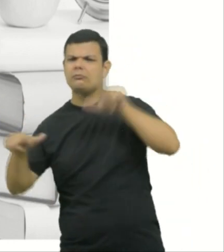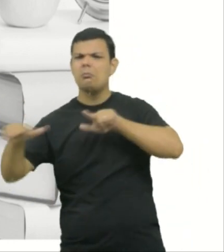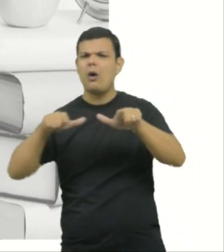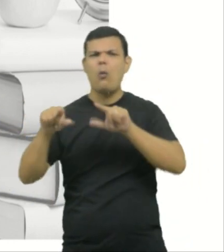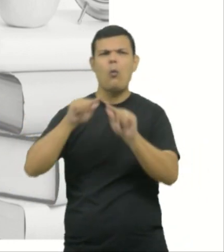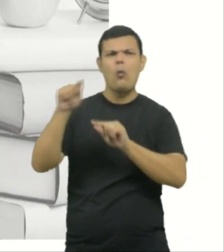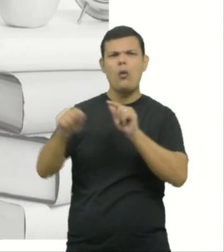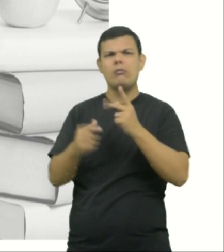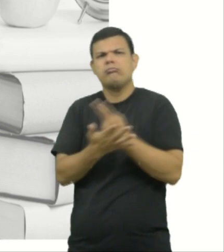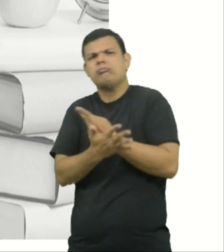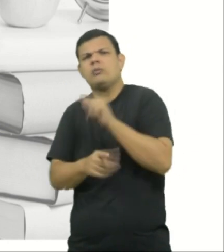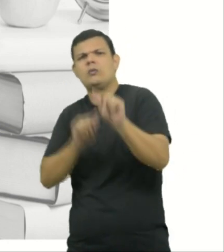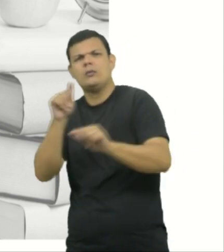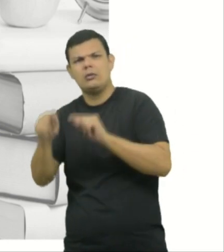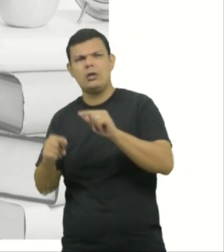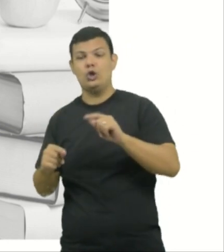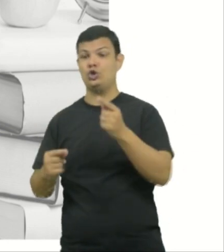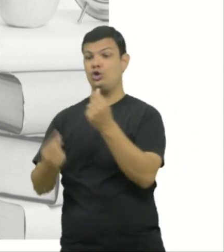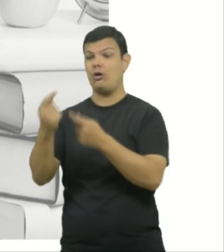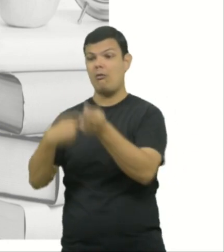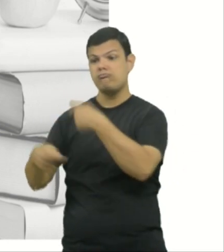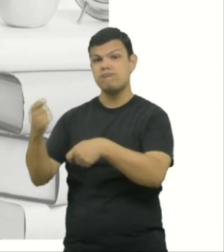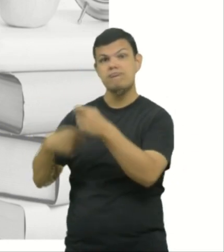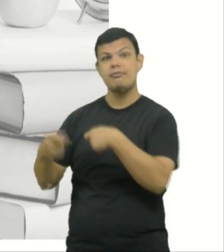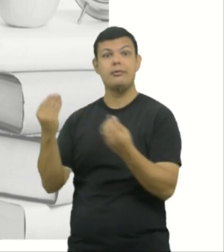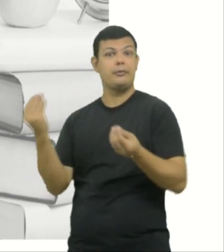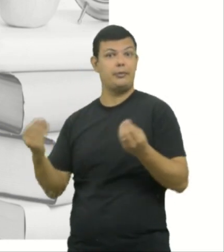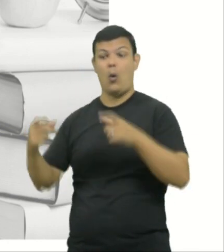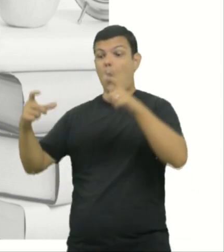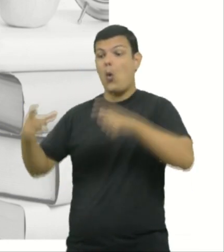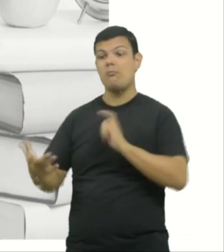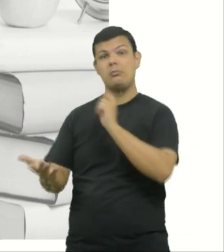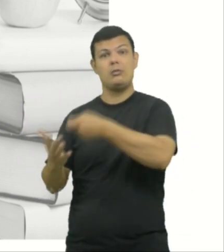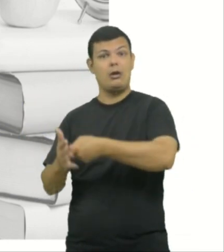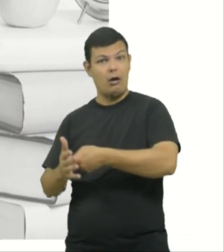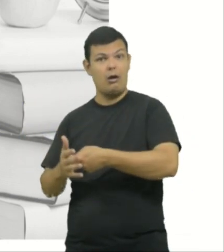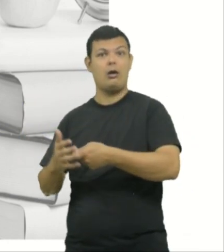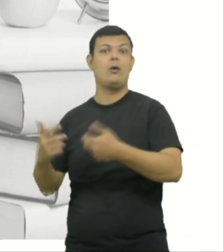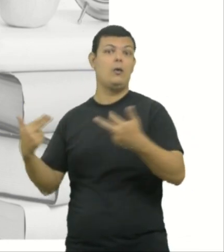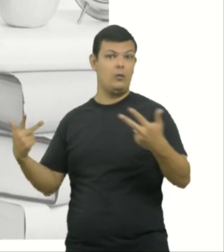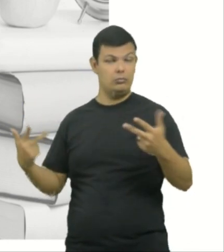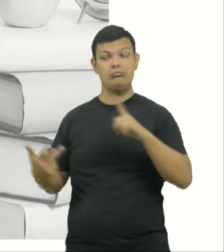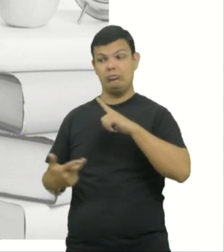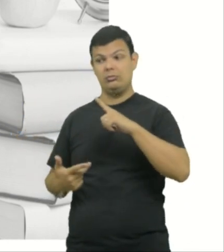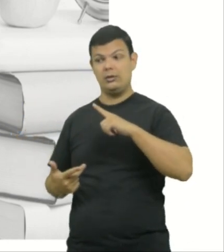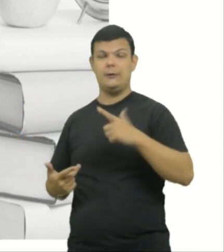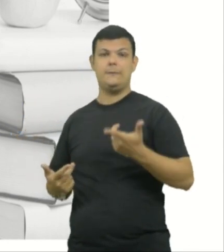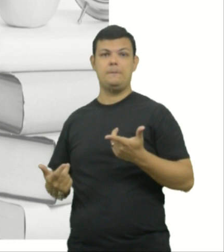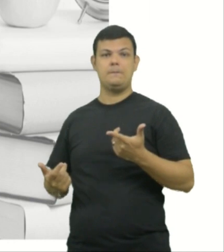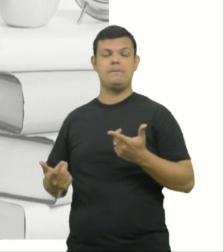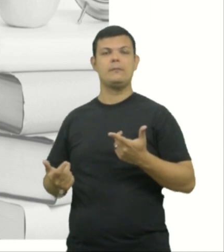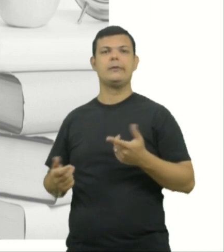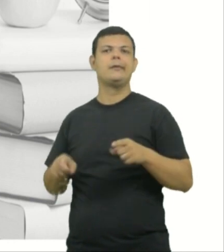está sendo feito com o dinheiro, aonde se aplicaram o dinheiro das verbas públicas,